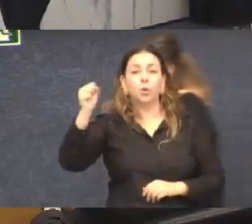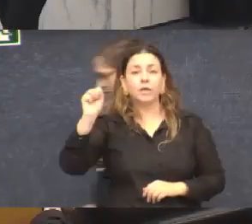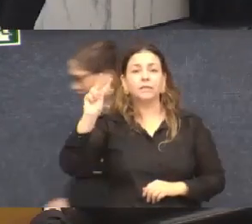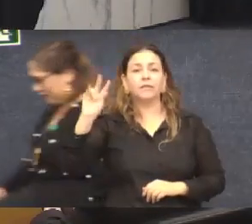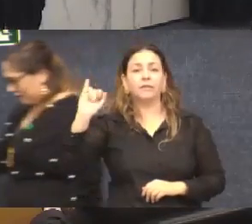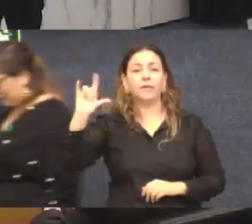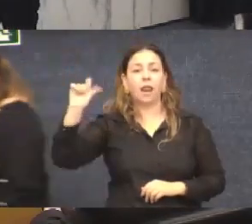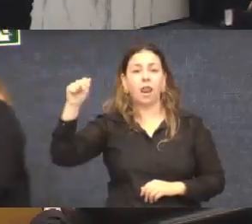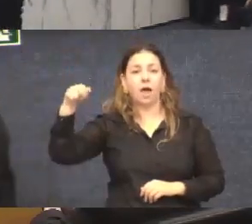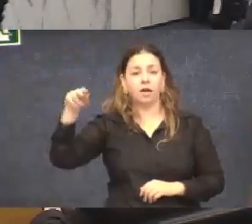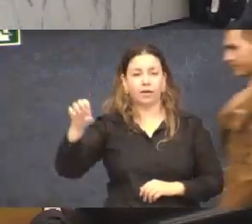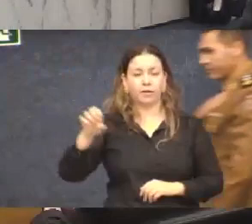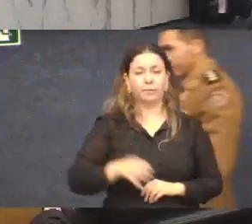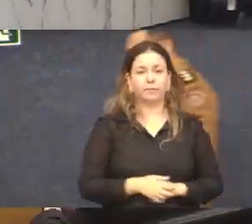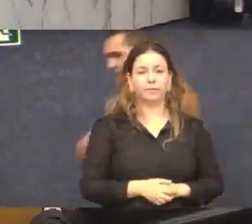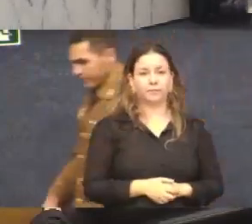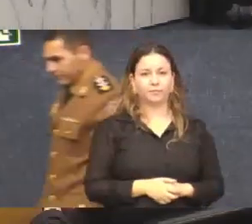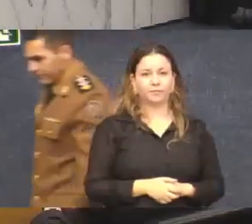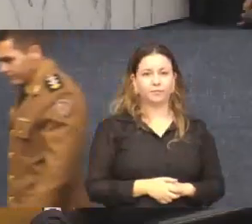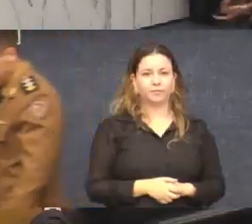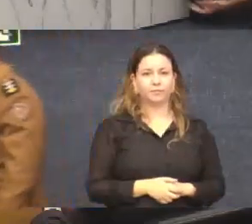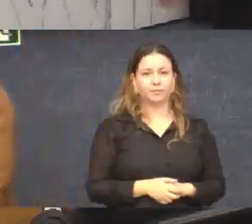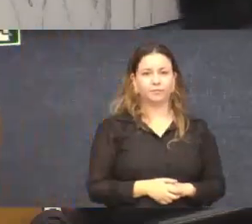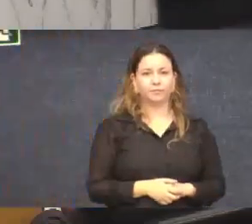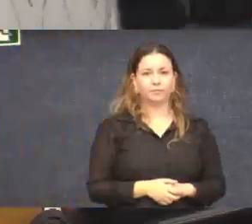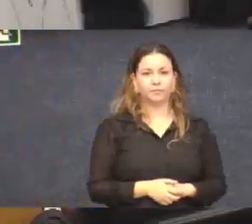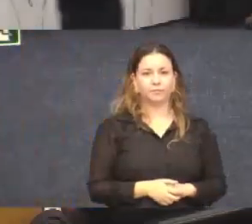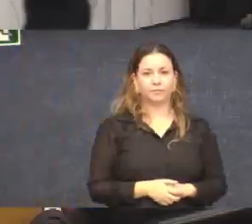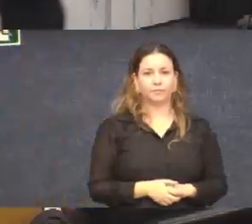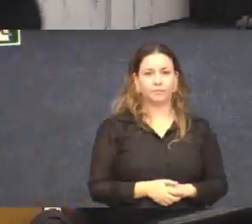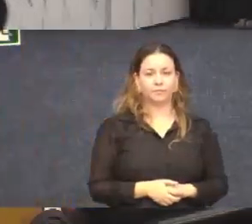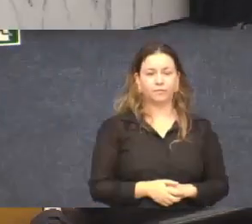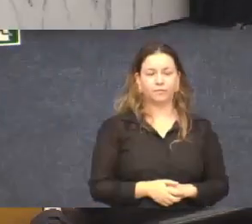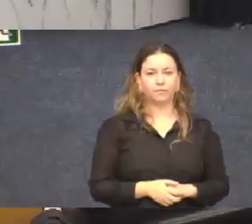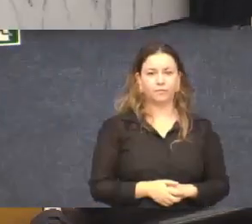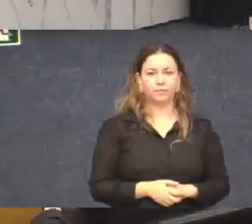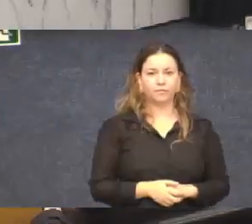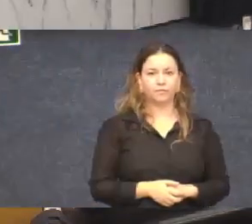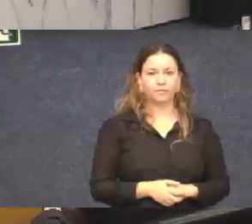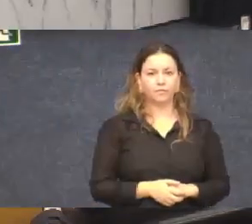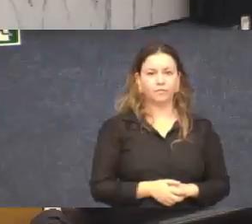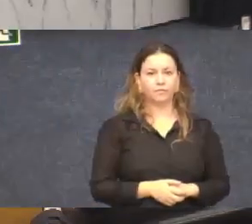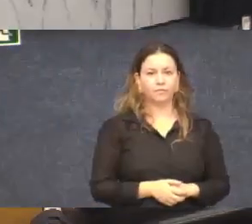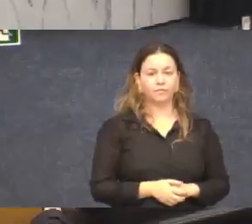Vilar. Toda pedra no caminho,